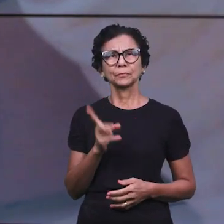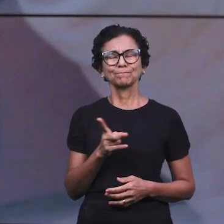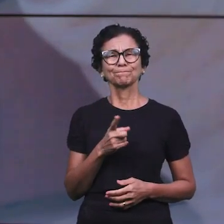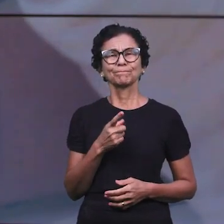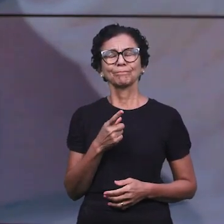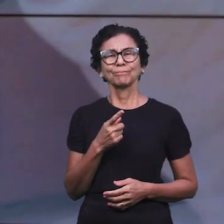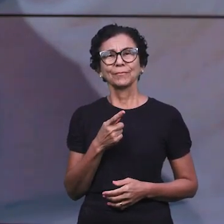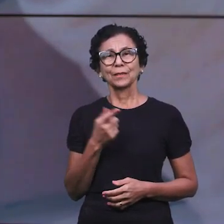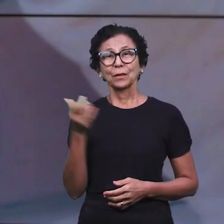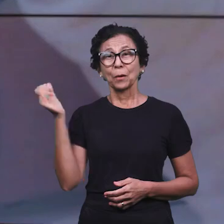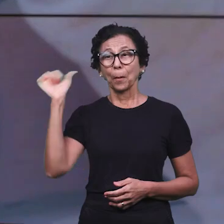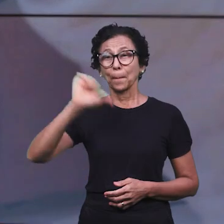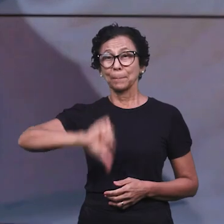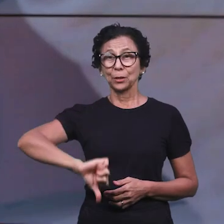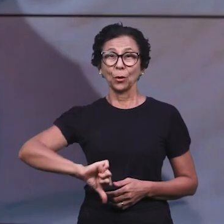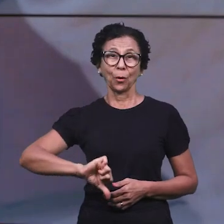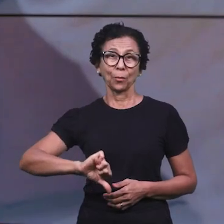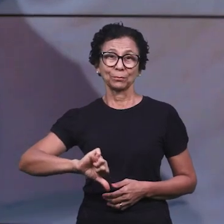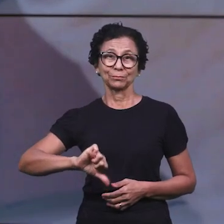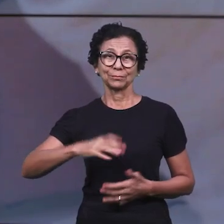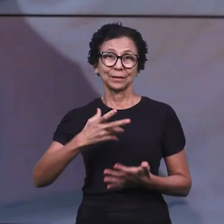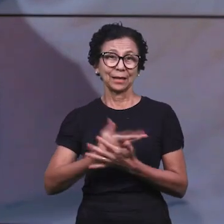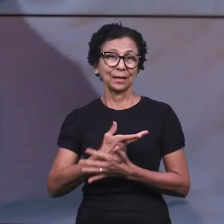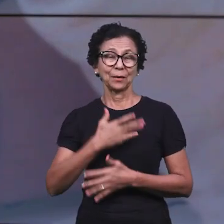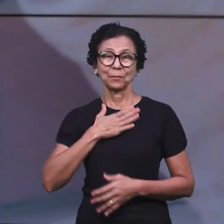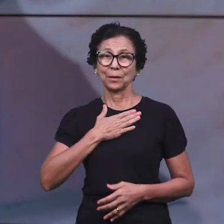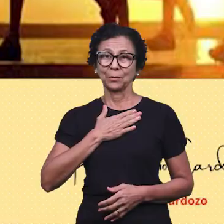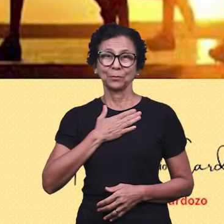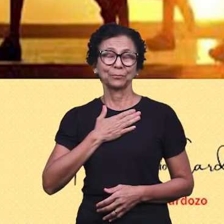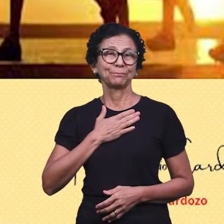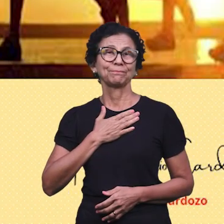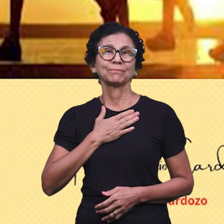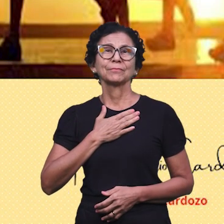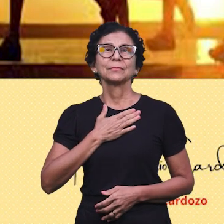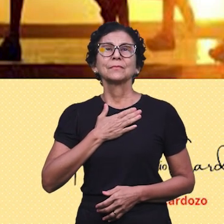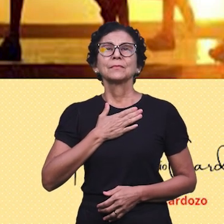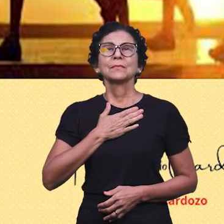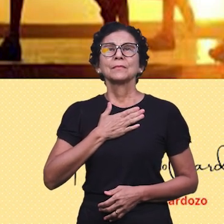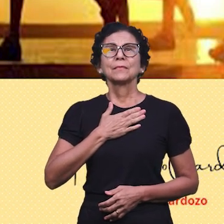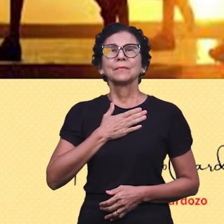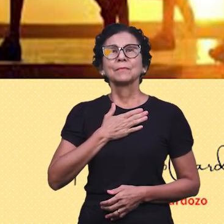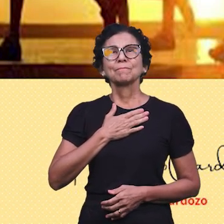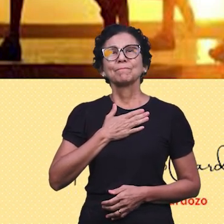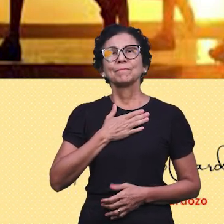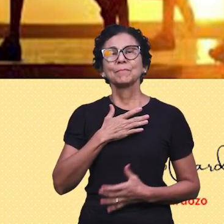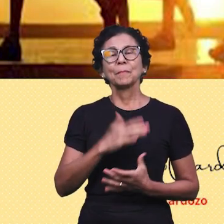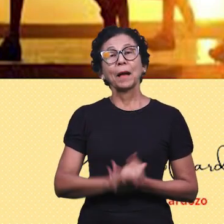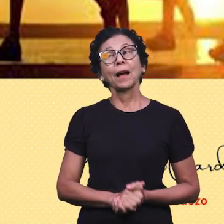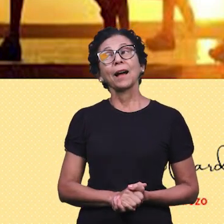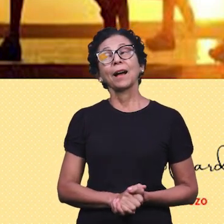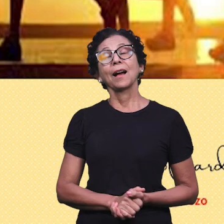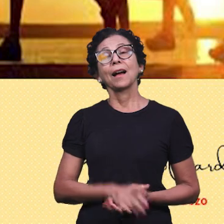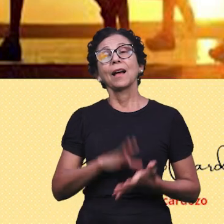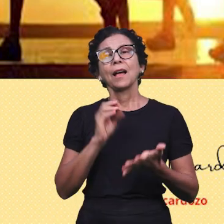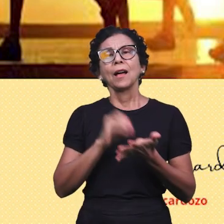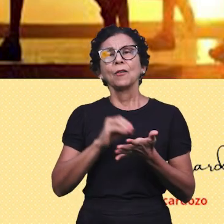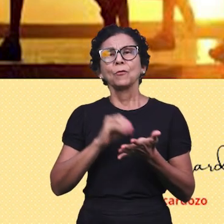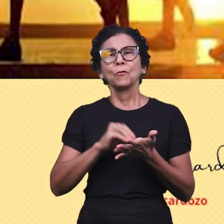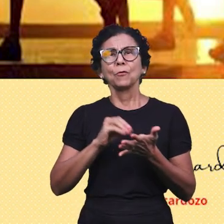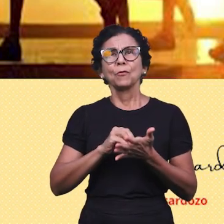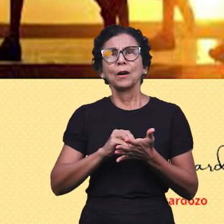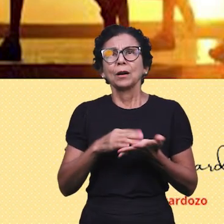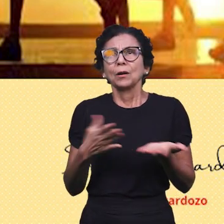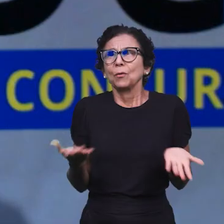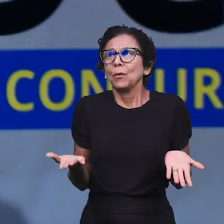meus piores erros na minha preparação. Que eu quero te dizer é o seguinte, ó, é a falta de exercício físico. Como assim,